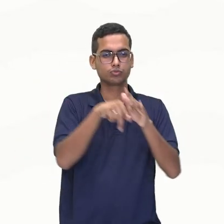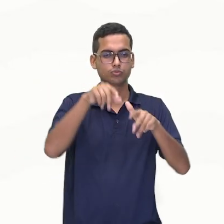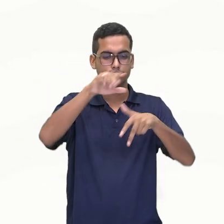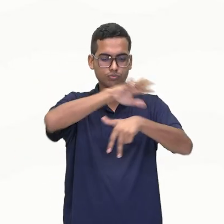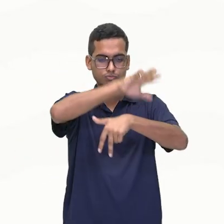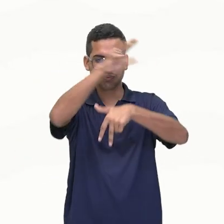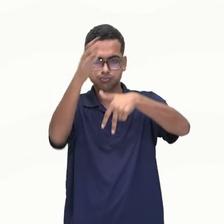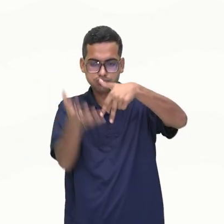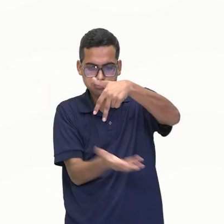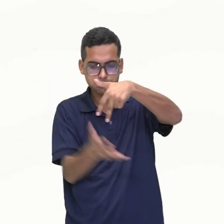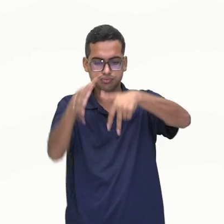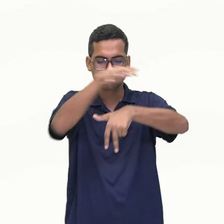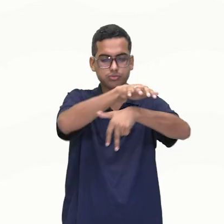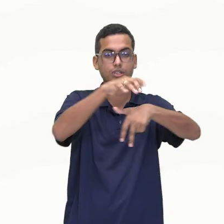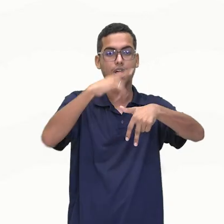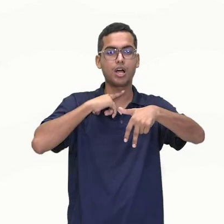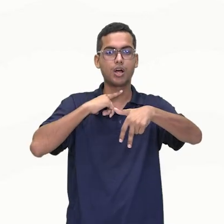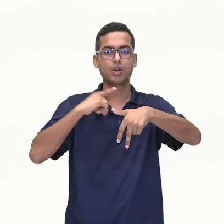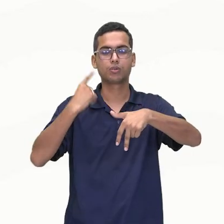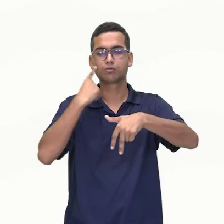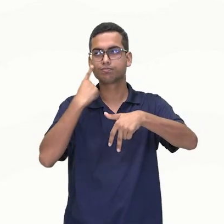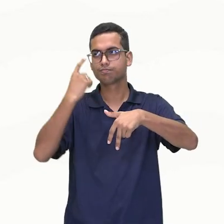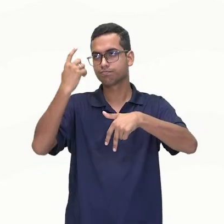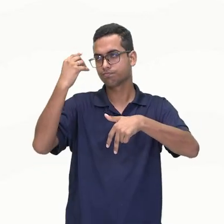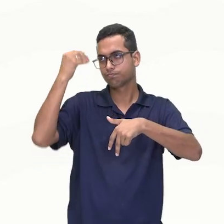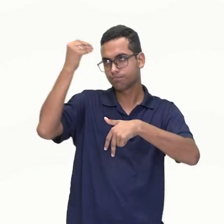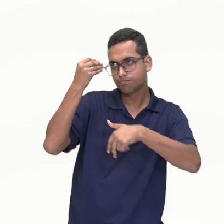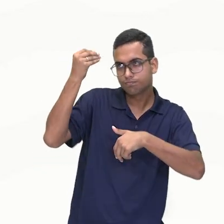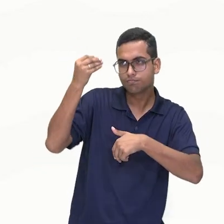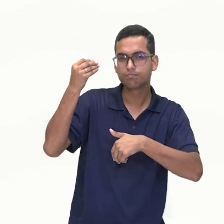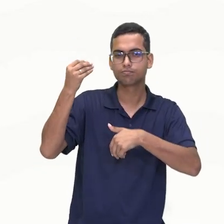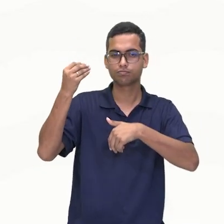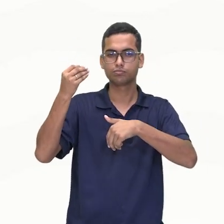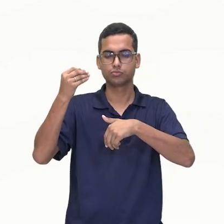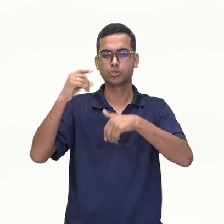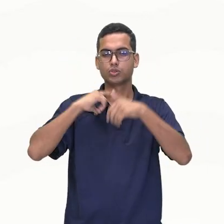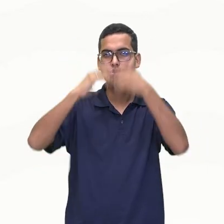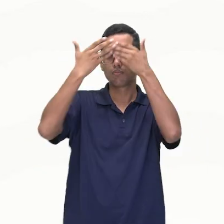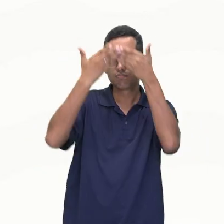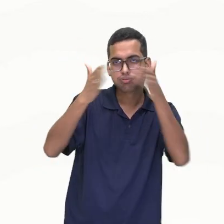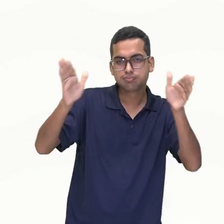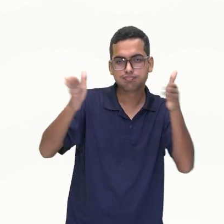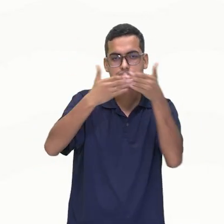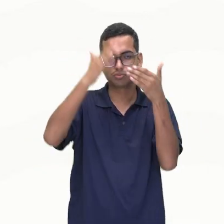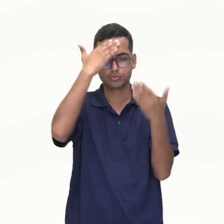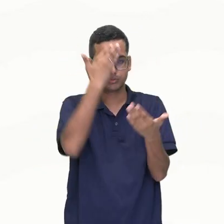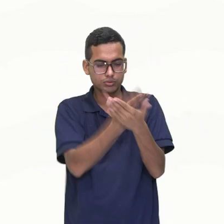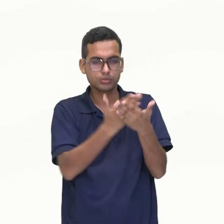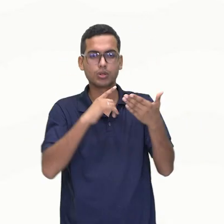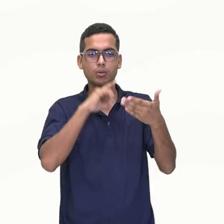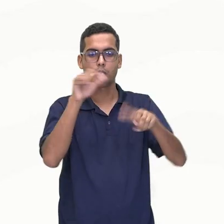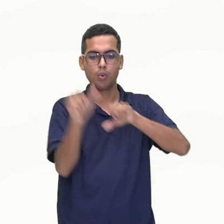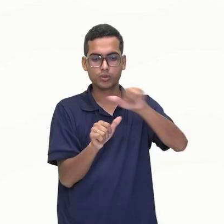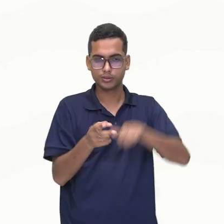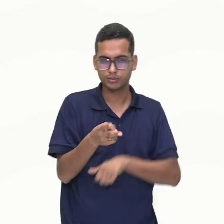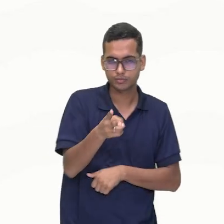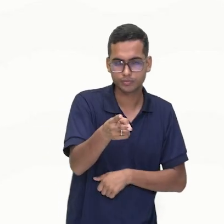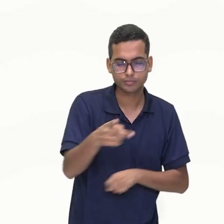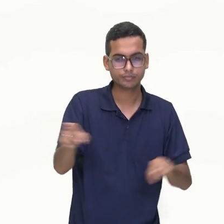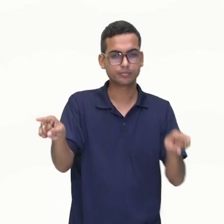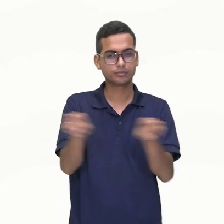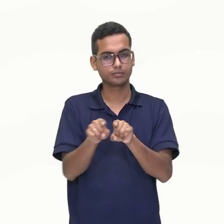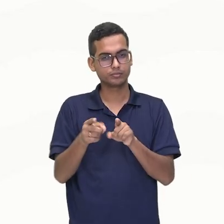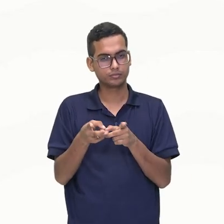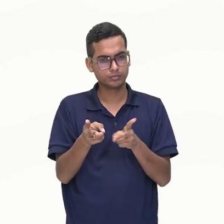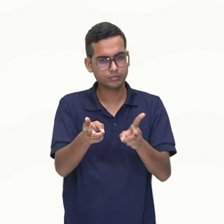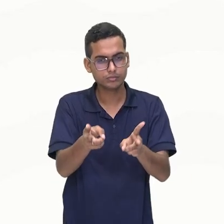cresço, eu vivo, eu experiencio. E passo a ser algo que talvez nem sabia